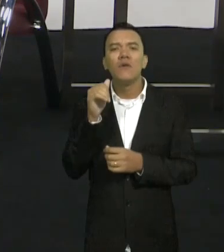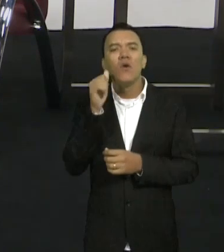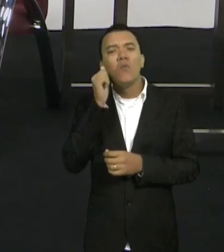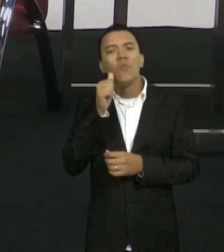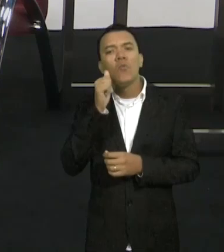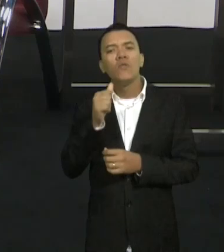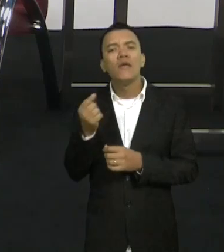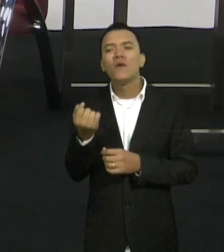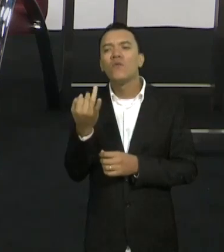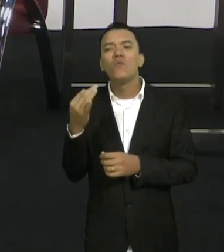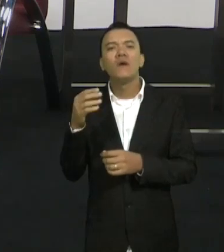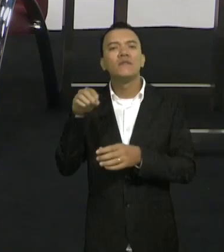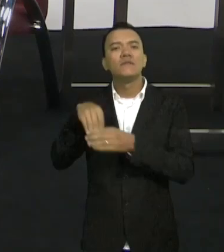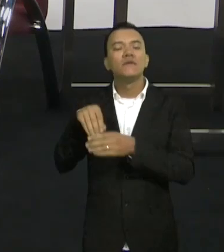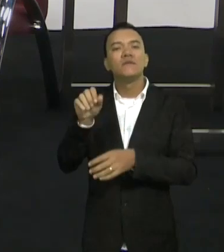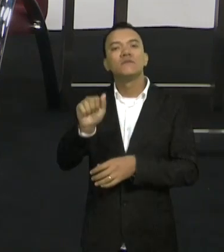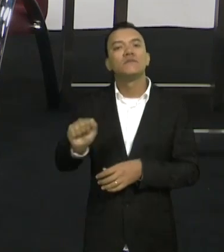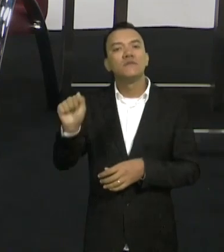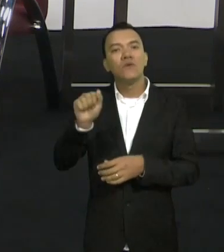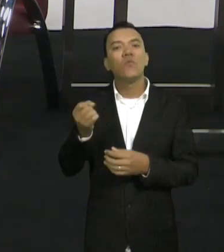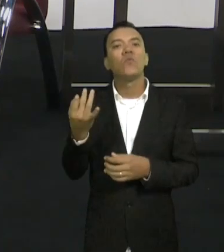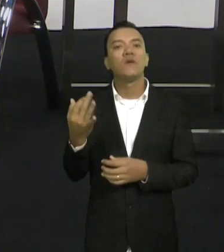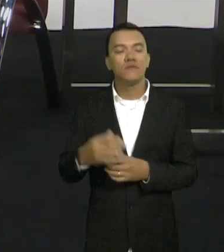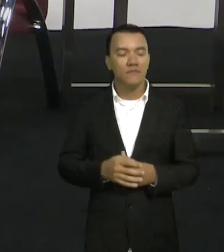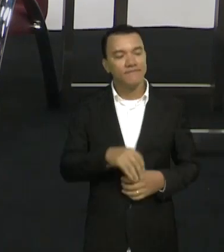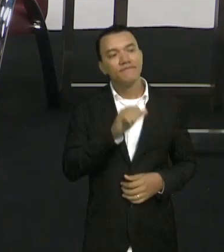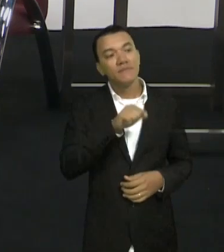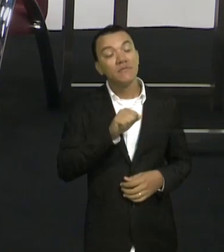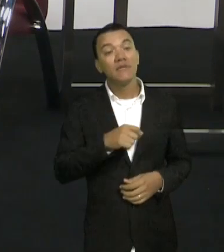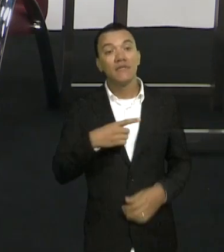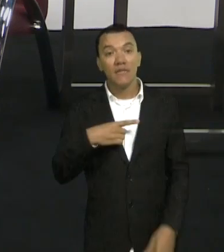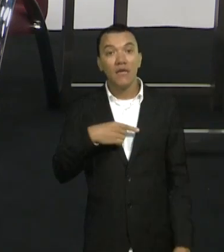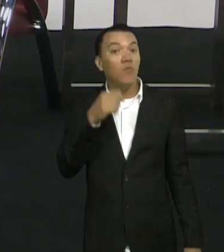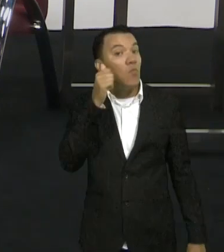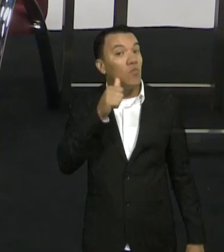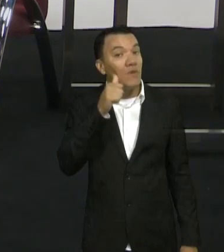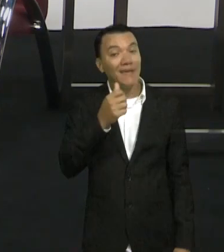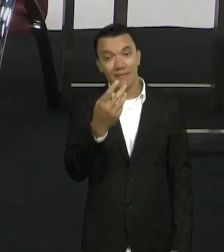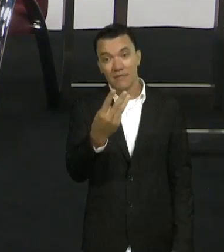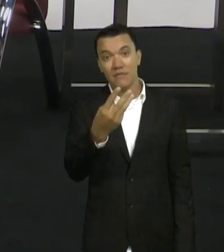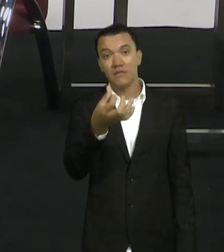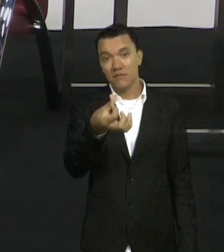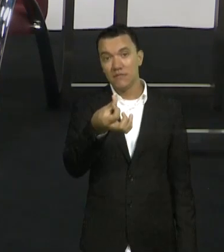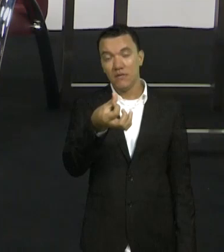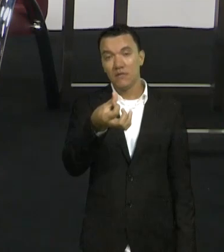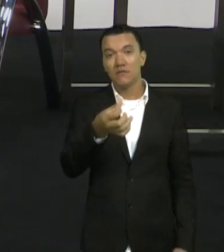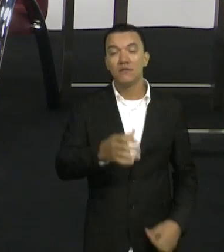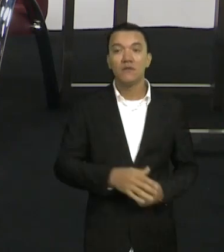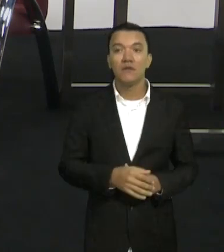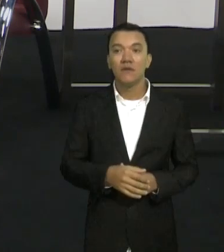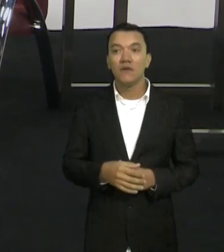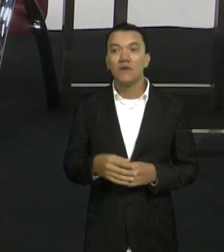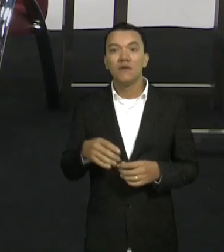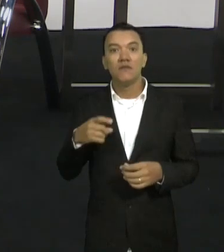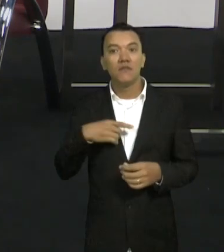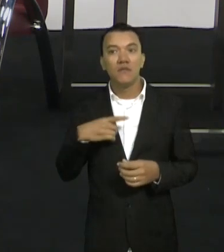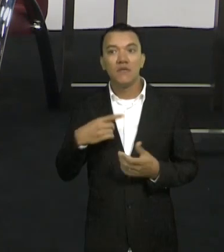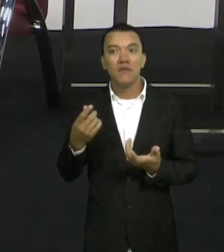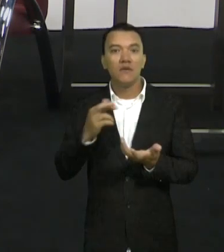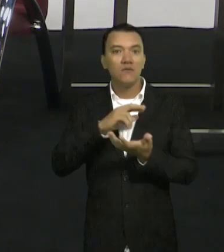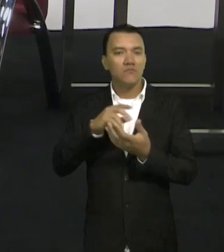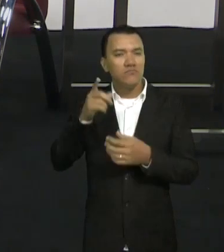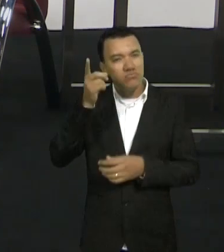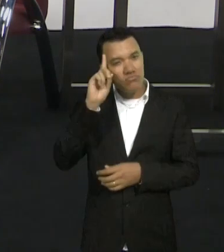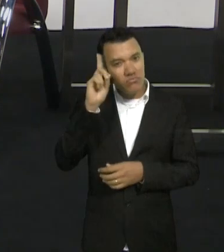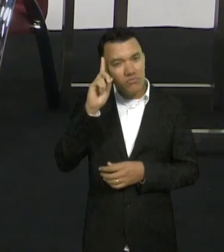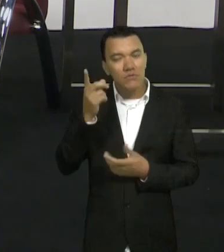você na associação? Sim, hoje nós temos 36 mulheres. Bordando todos os dias. Bordando todos os dias. Fazendo